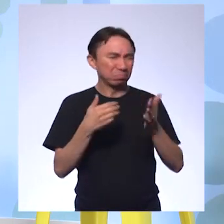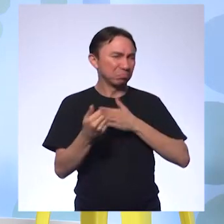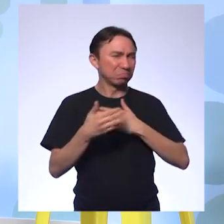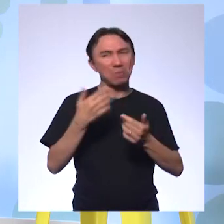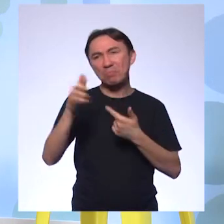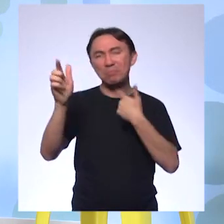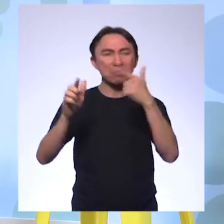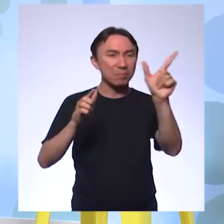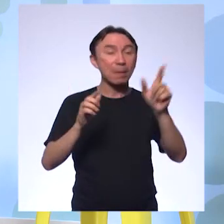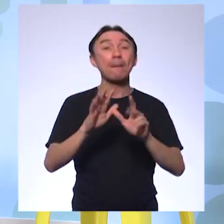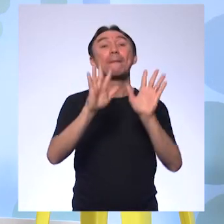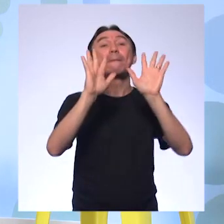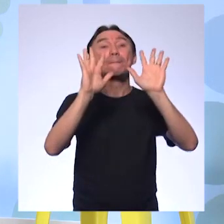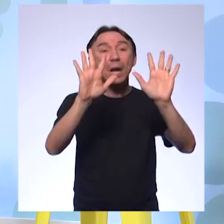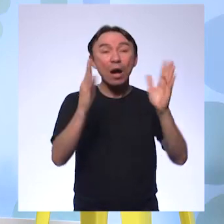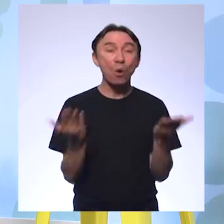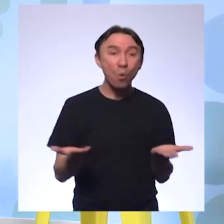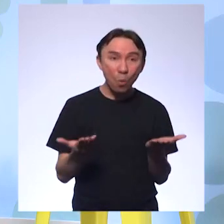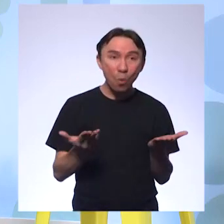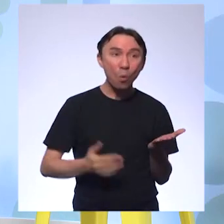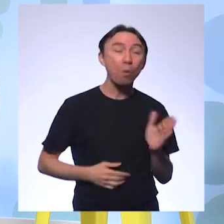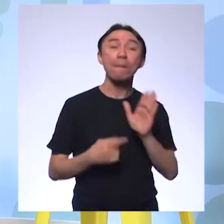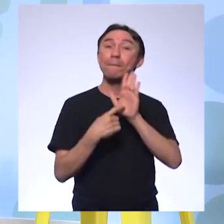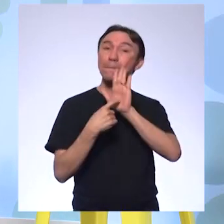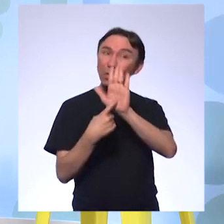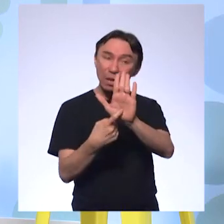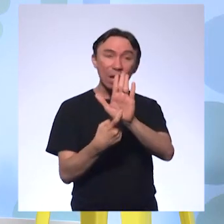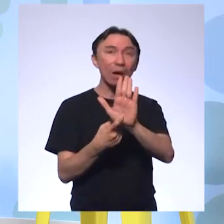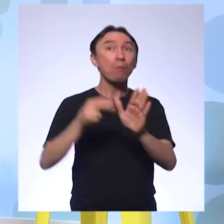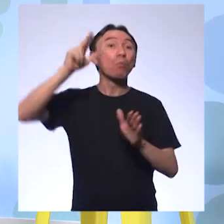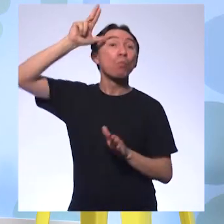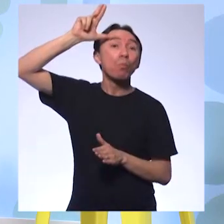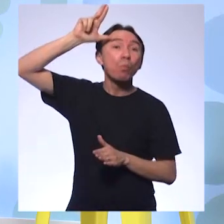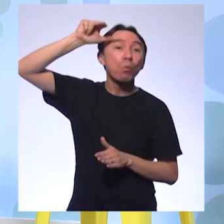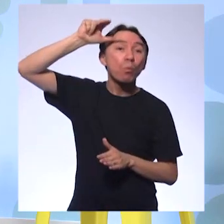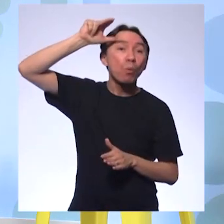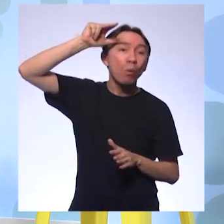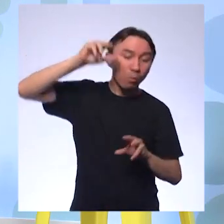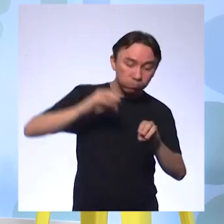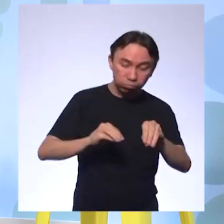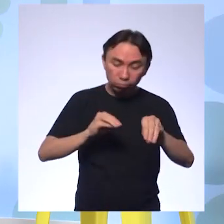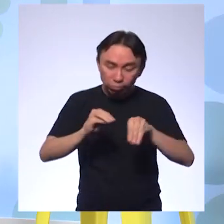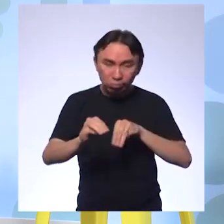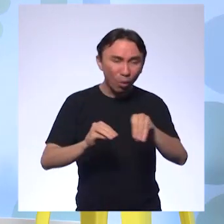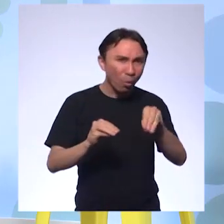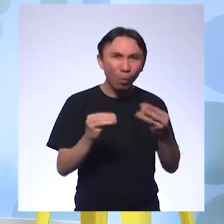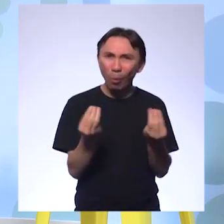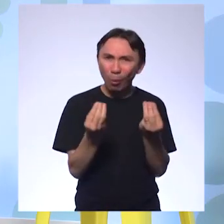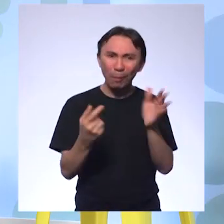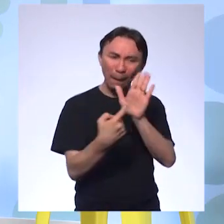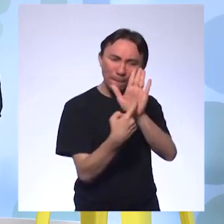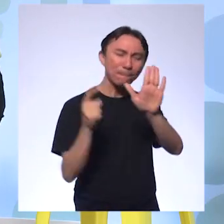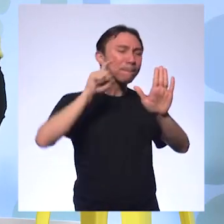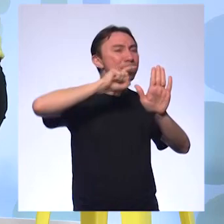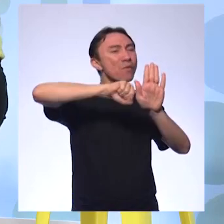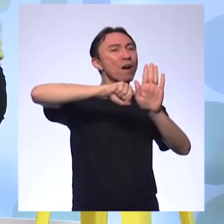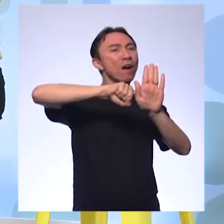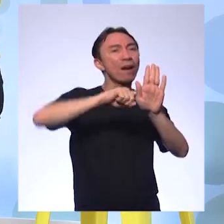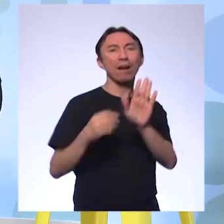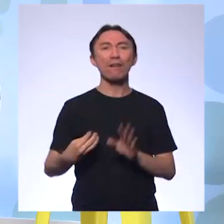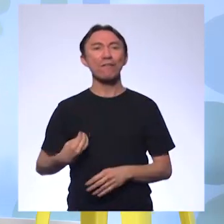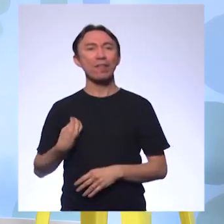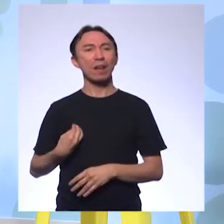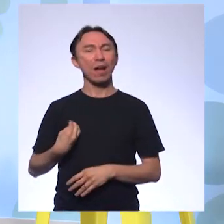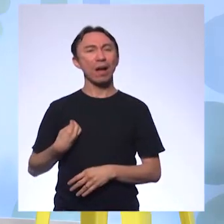a vida, né? Ou melhor, como é que o xadrez é uma metáfora da vida. Então, observem aqui na tela,